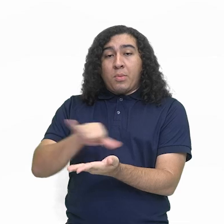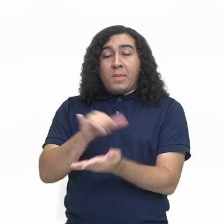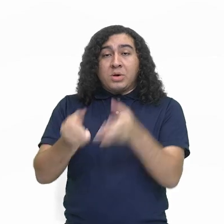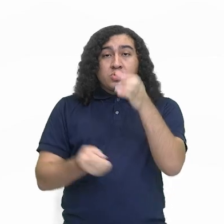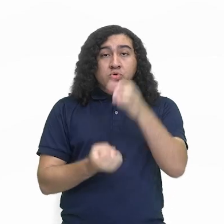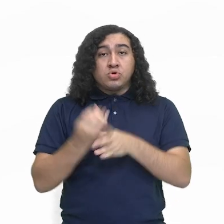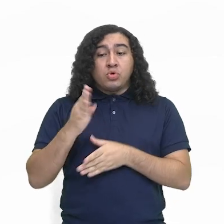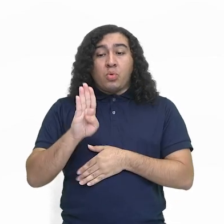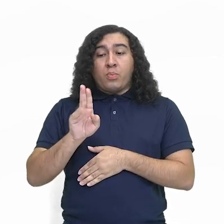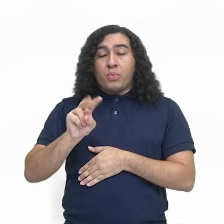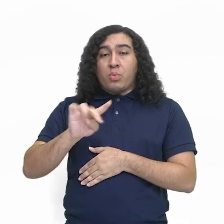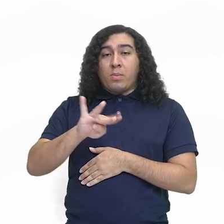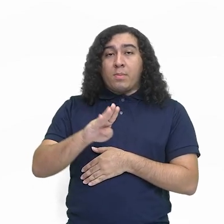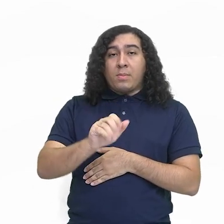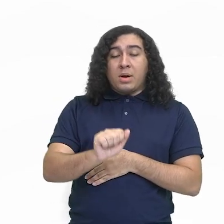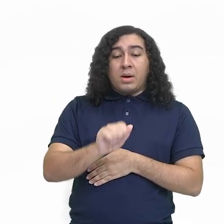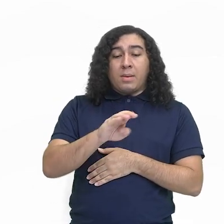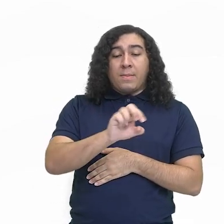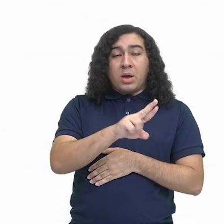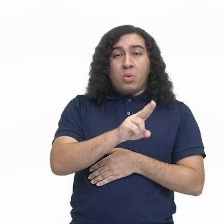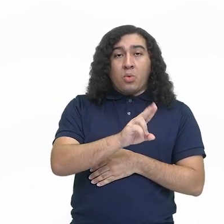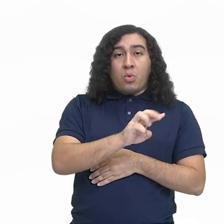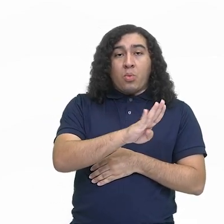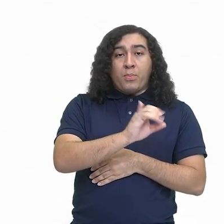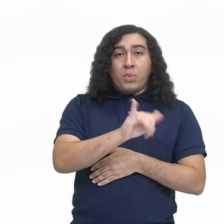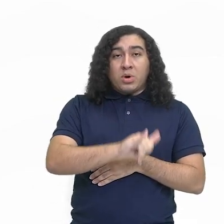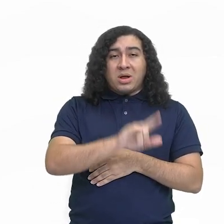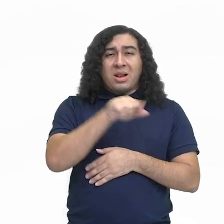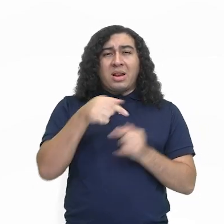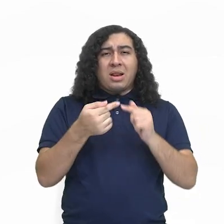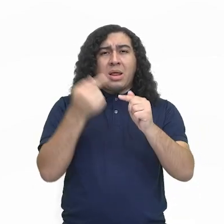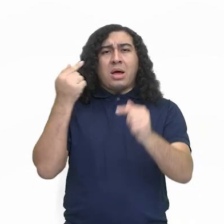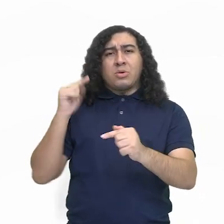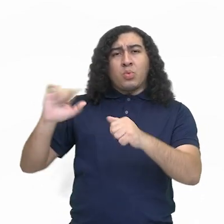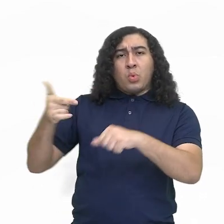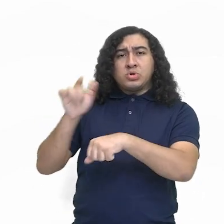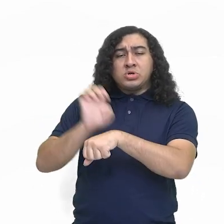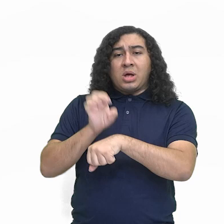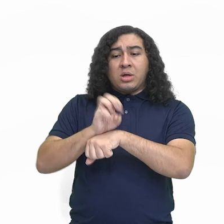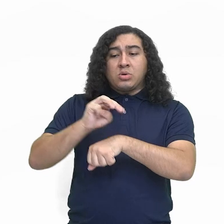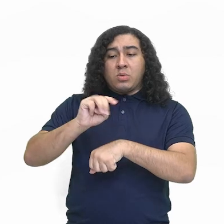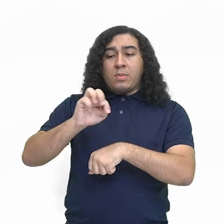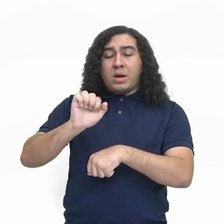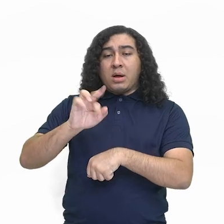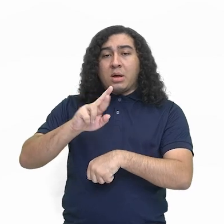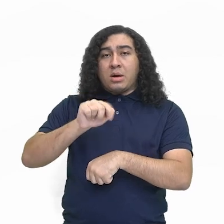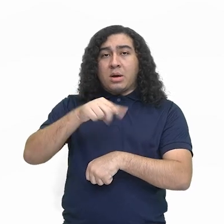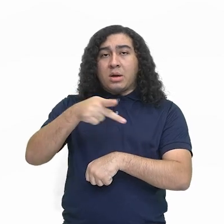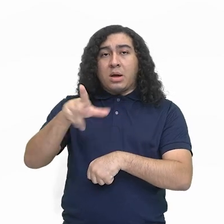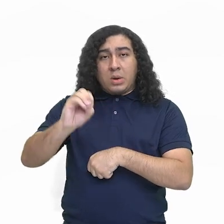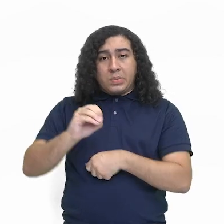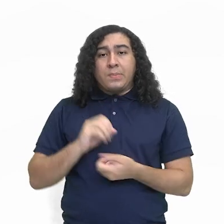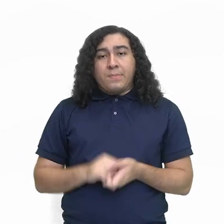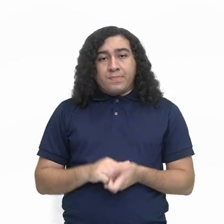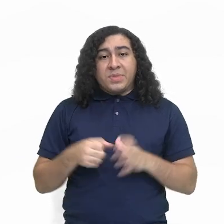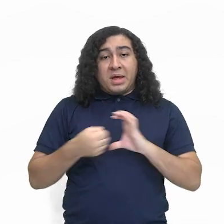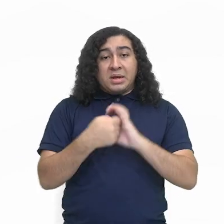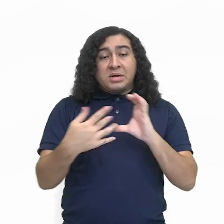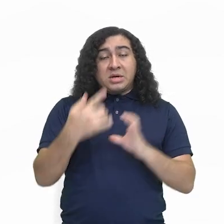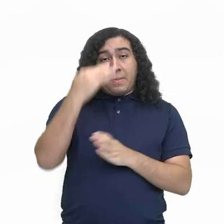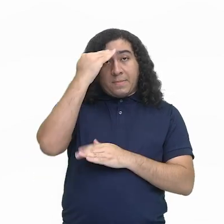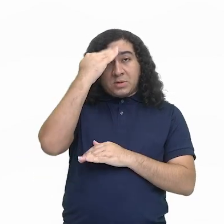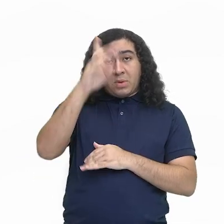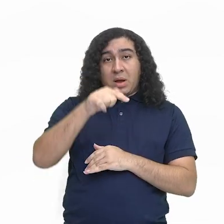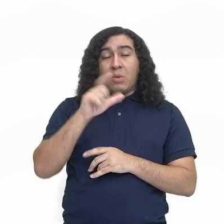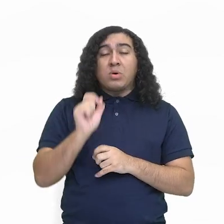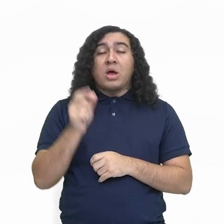no Bumba Meu Boi, lá do Maranhão, como característica aí semelhante, presente entre eles, nós vamos ter a história